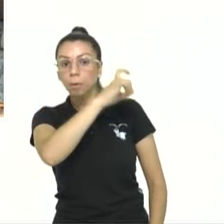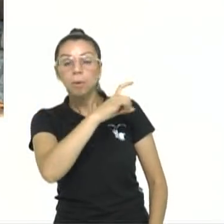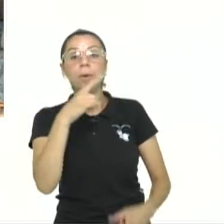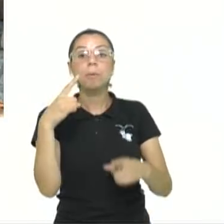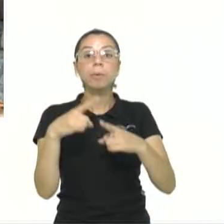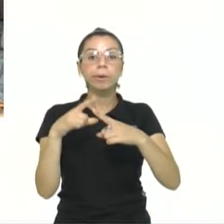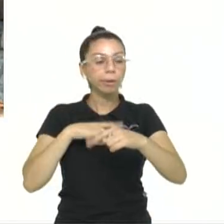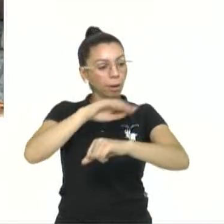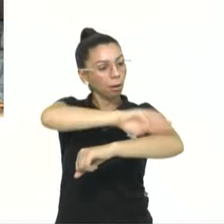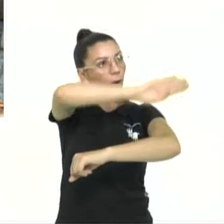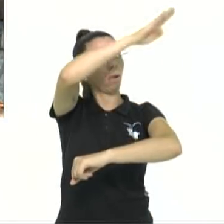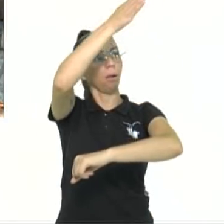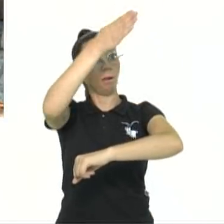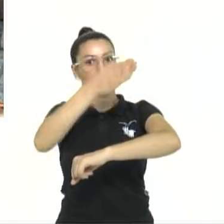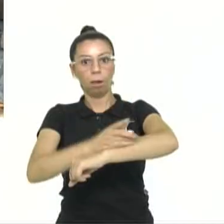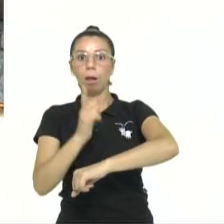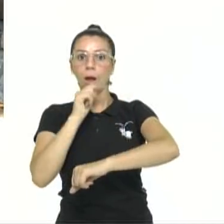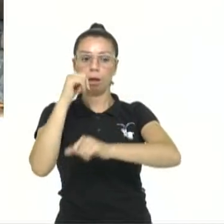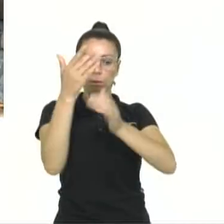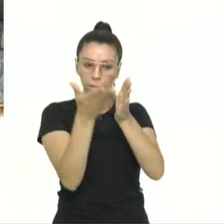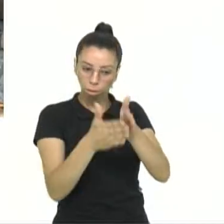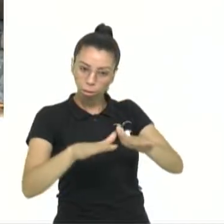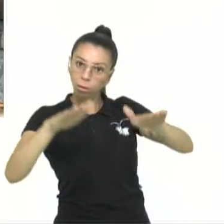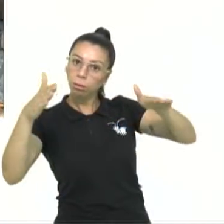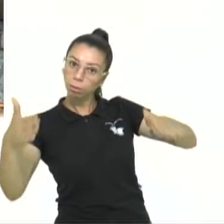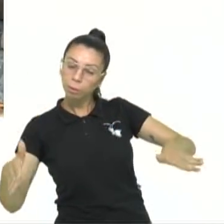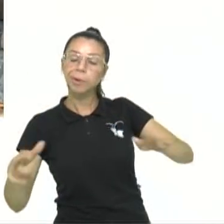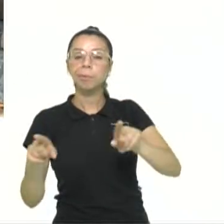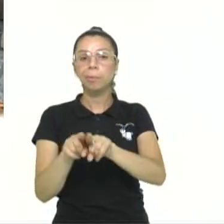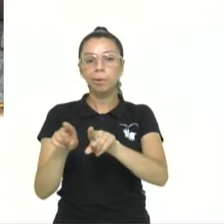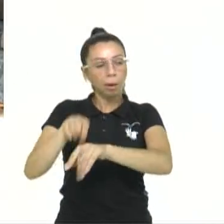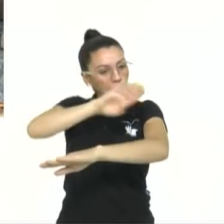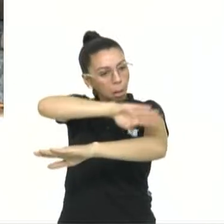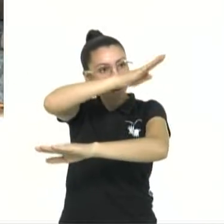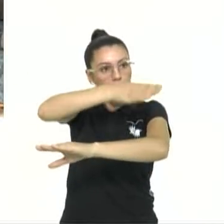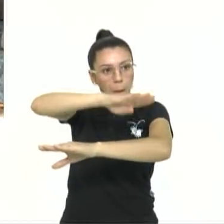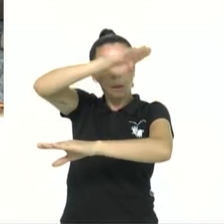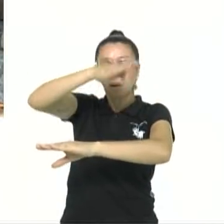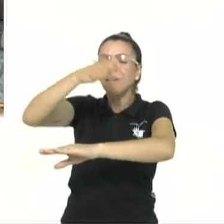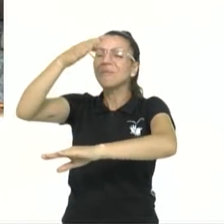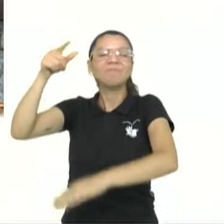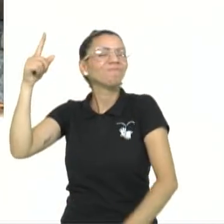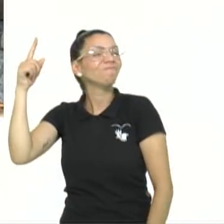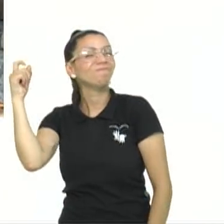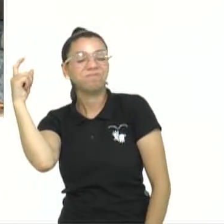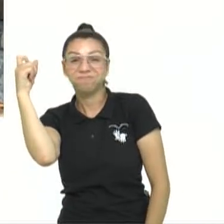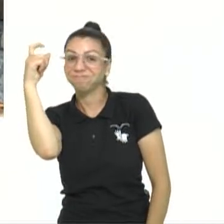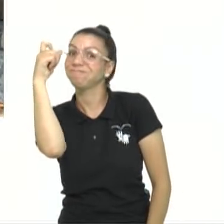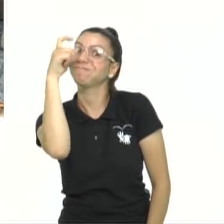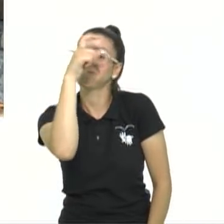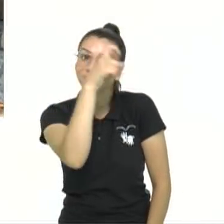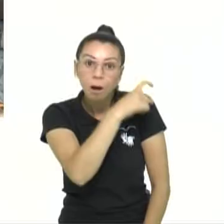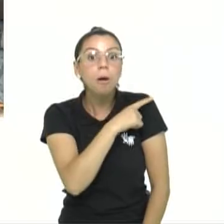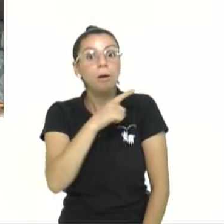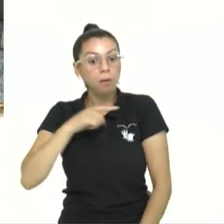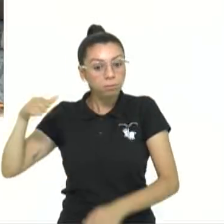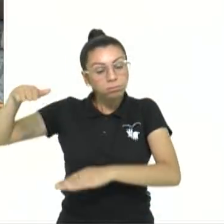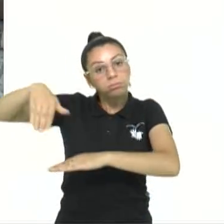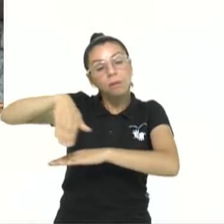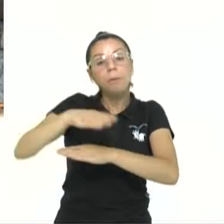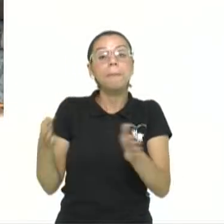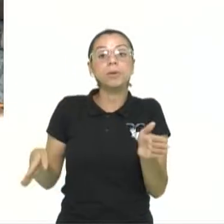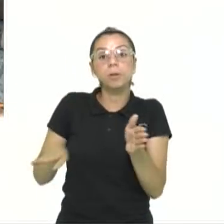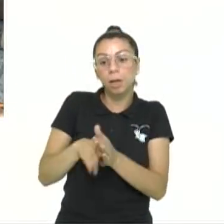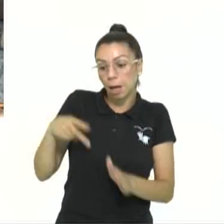Serra do Mar. Era uma barreira, né, de relevo ali, muito difícil para eles passarem, para chegarem